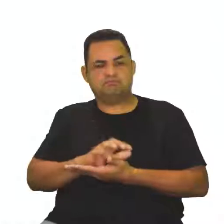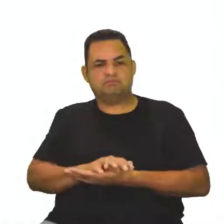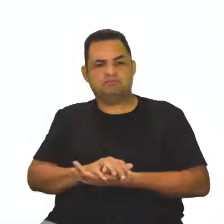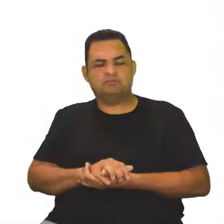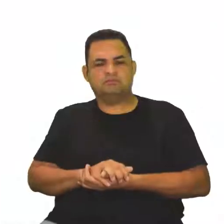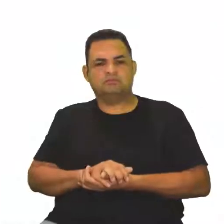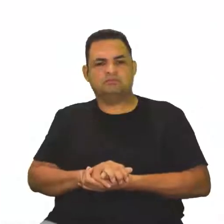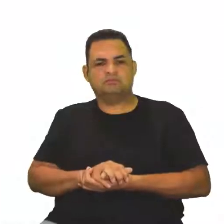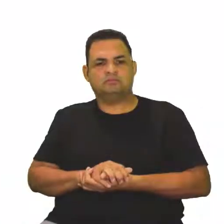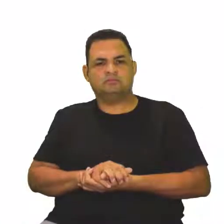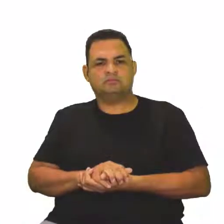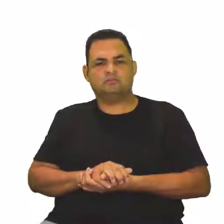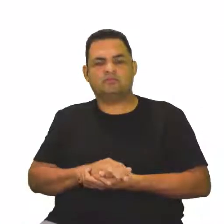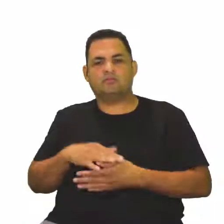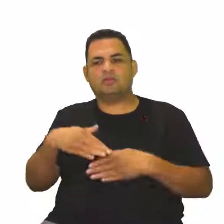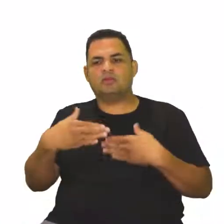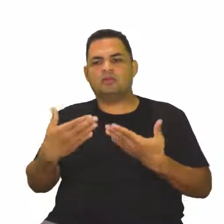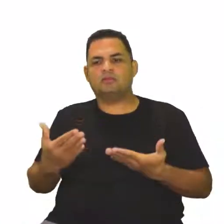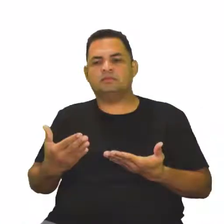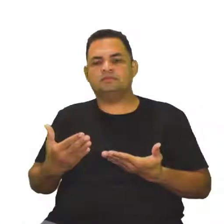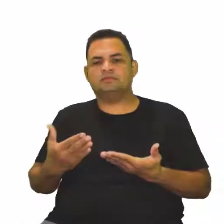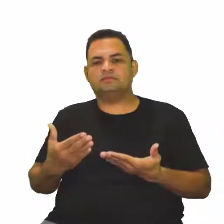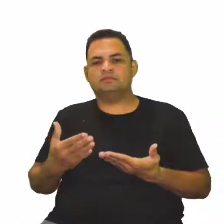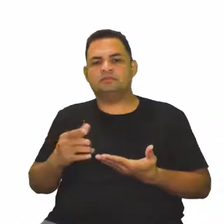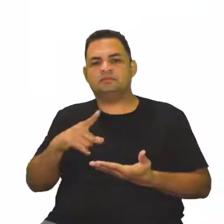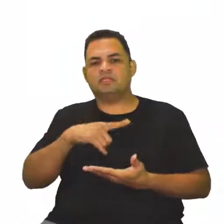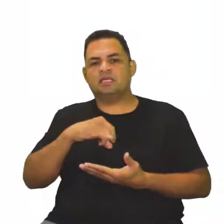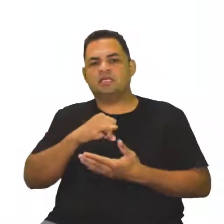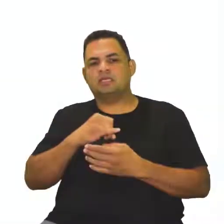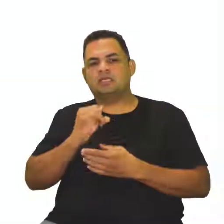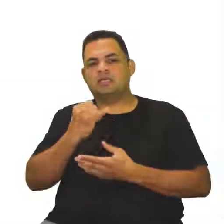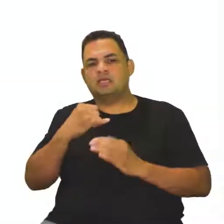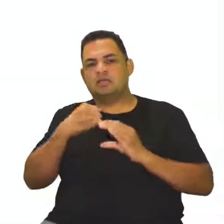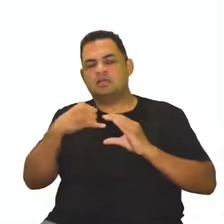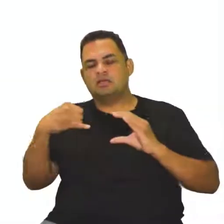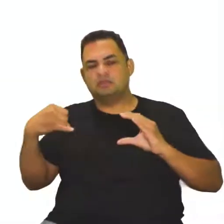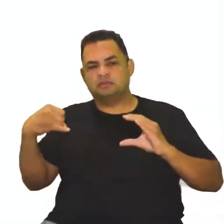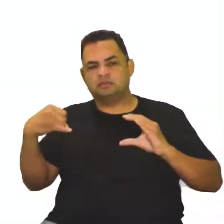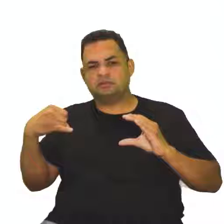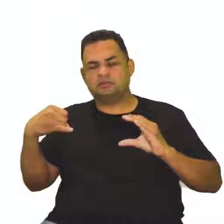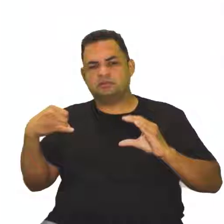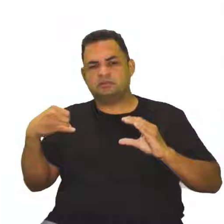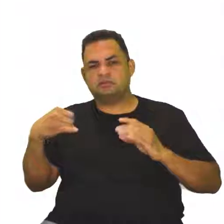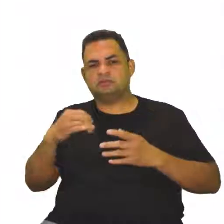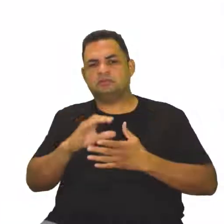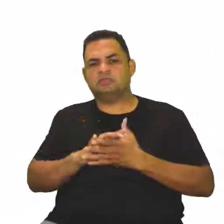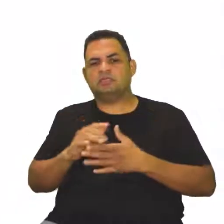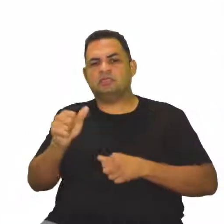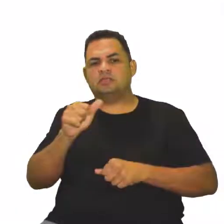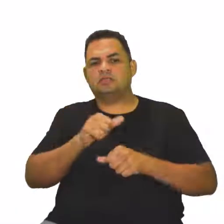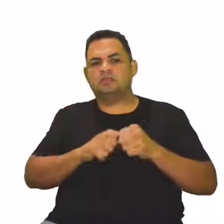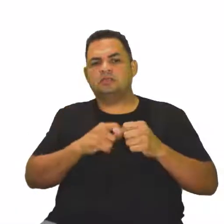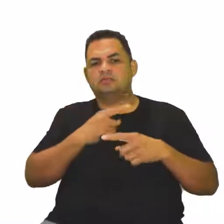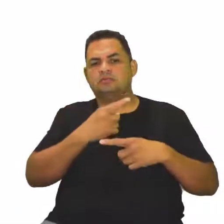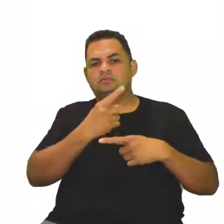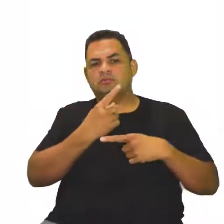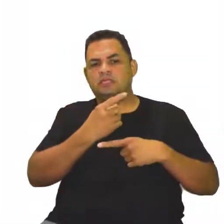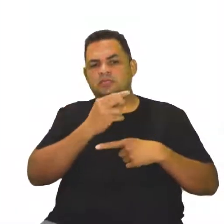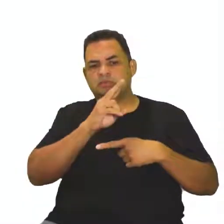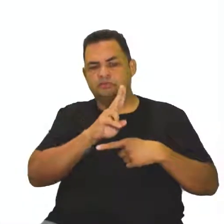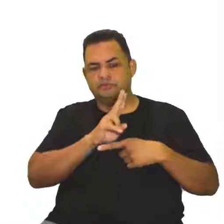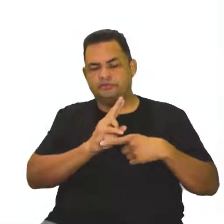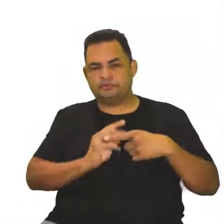canetinha. Quando você pega aqui a corrente, a resistência está multiplicando, ela passa